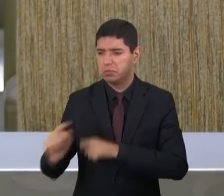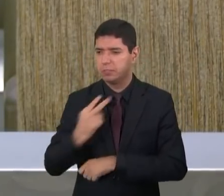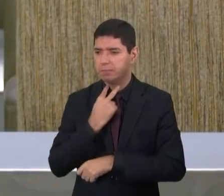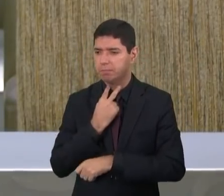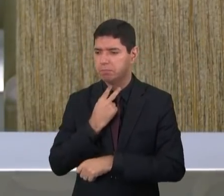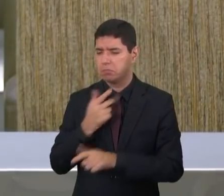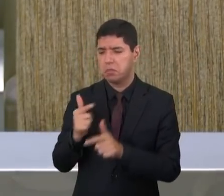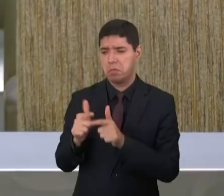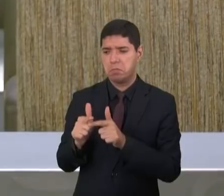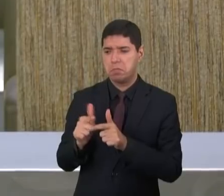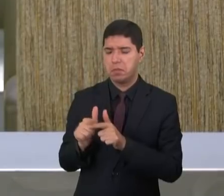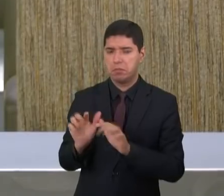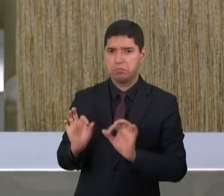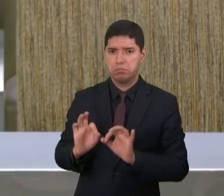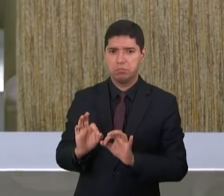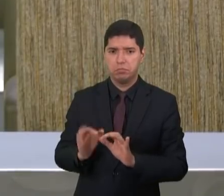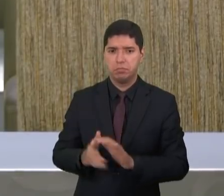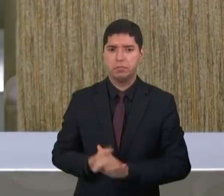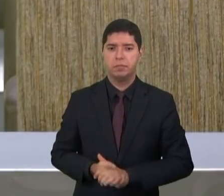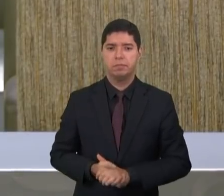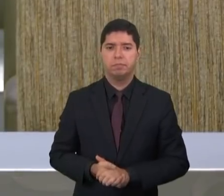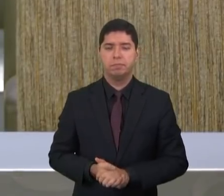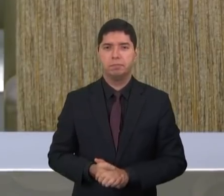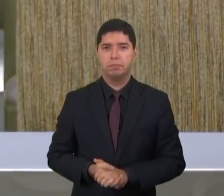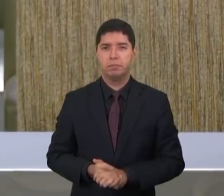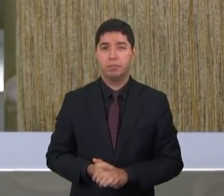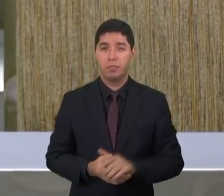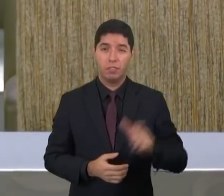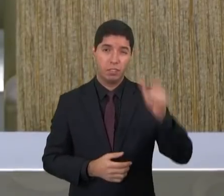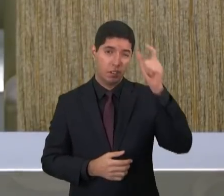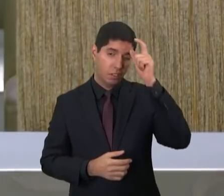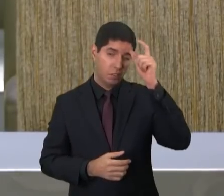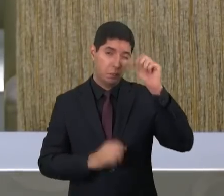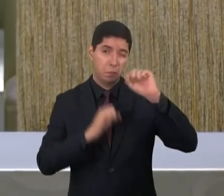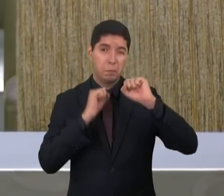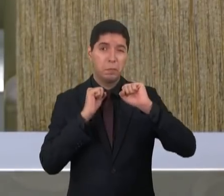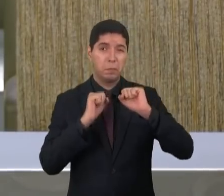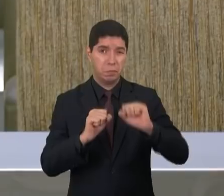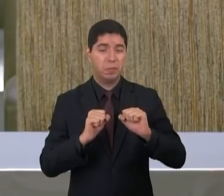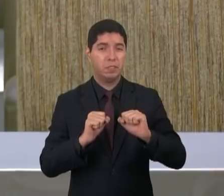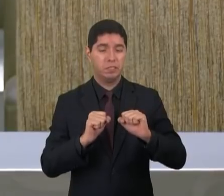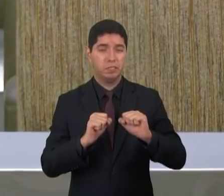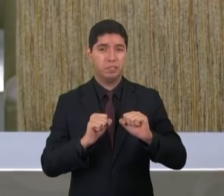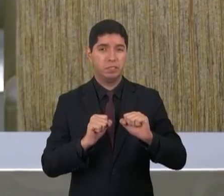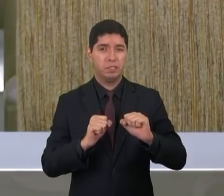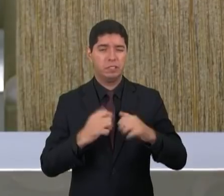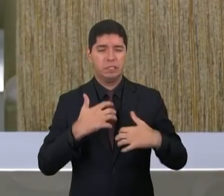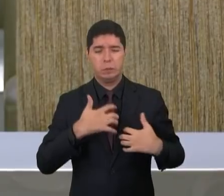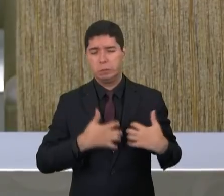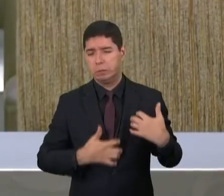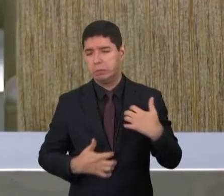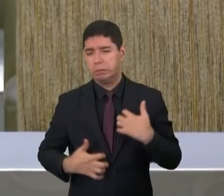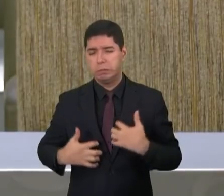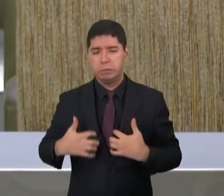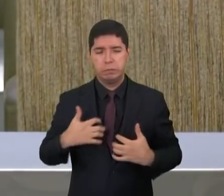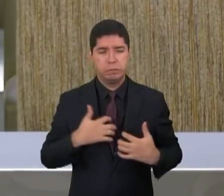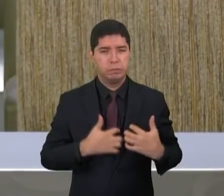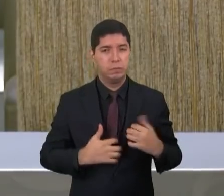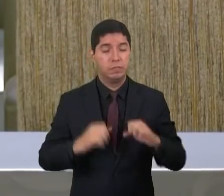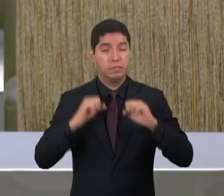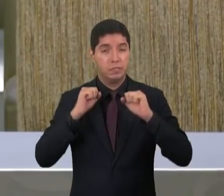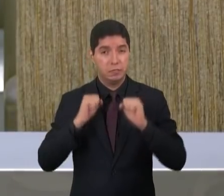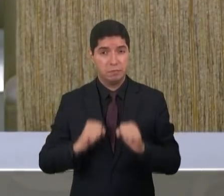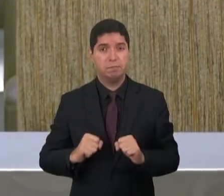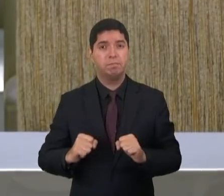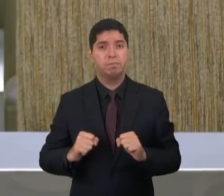não tem problema. O diabo pode ter a raiva que for contra este povo, pode ter a raiva que